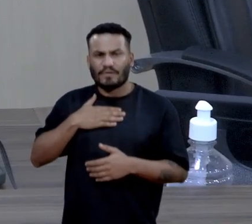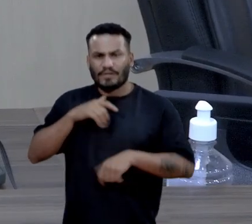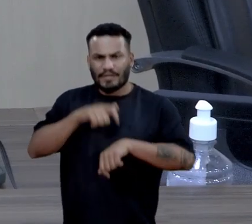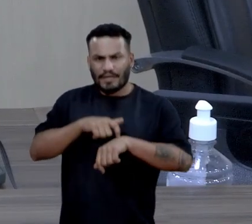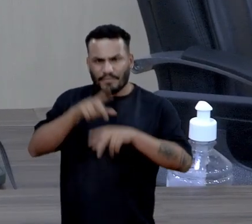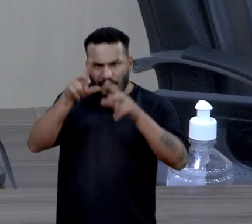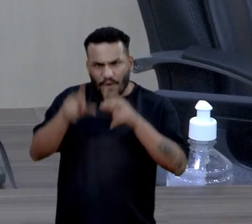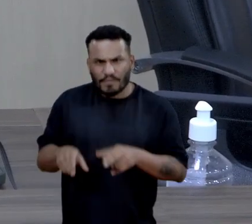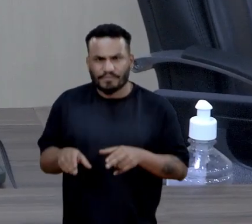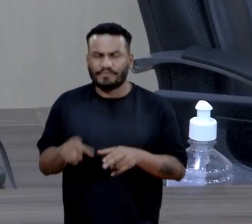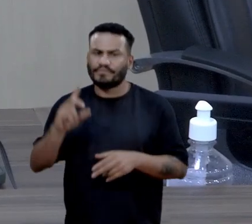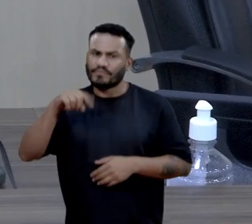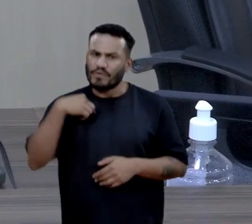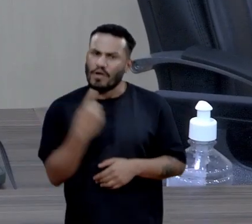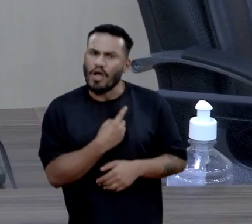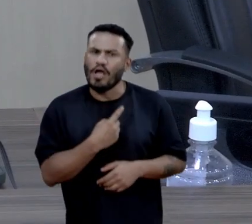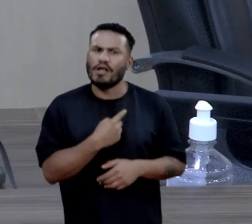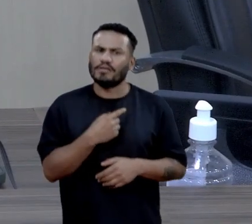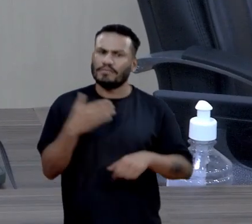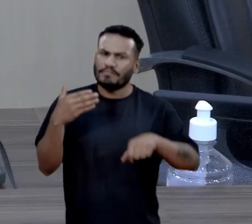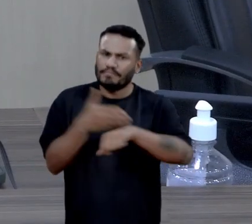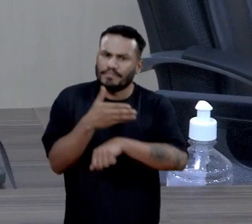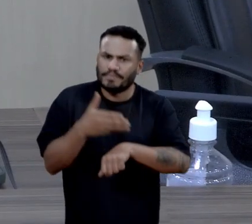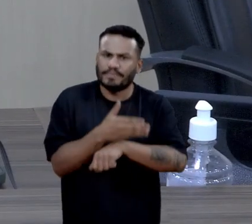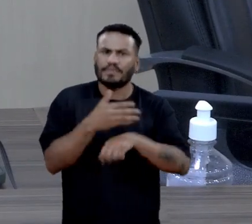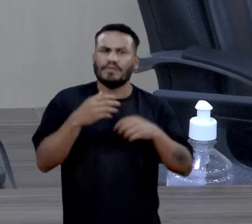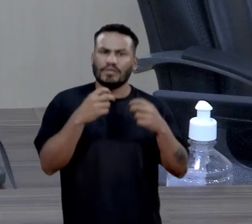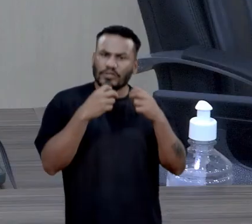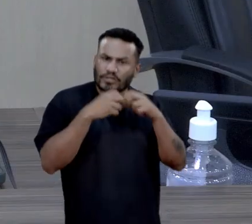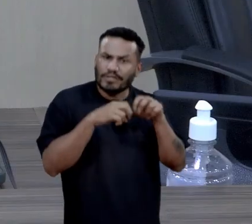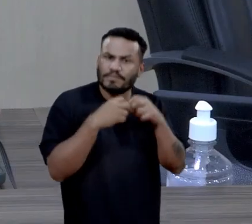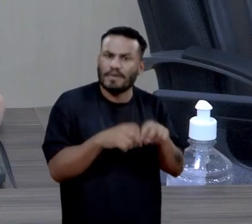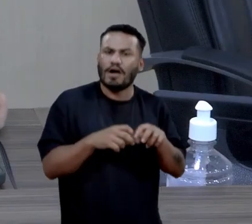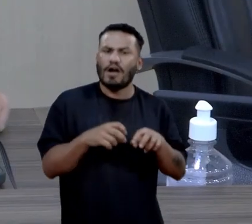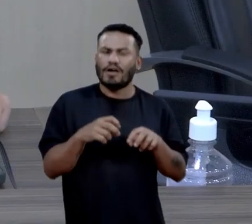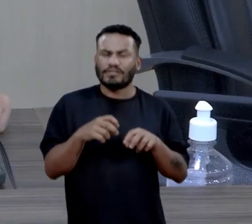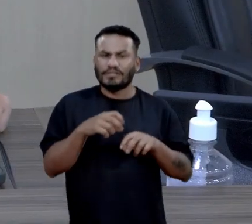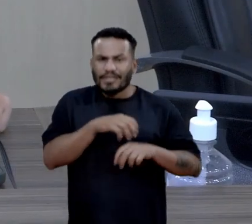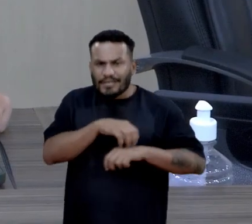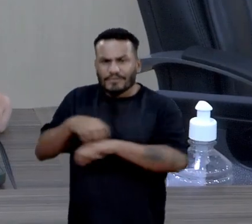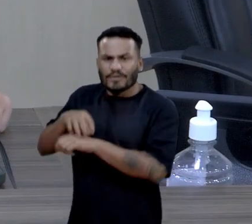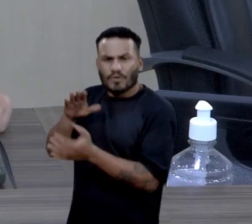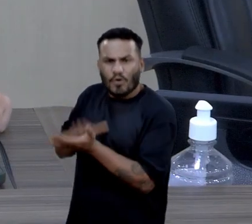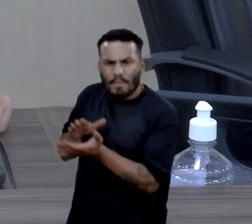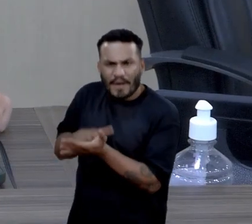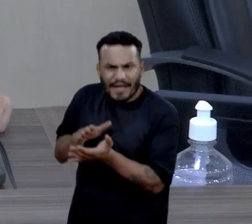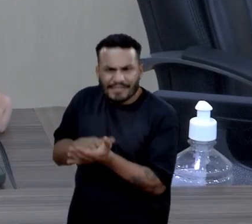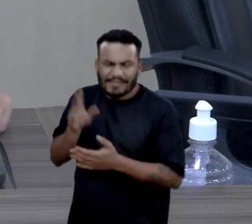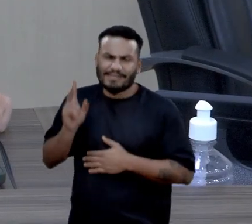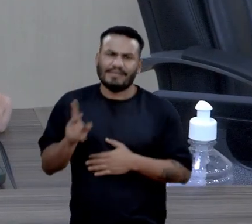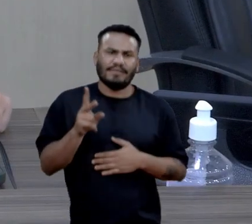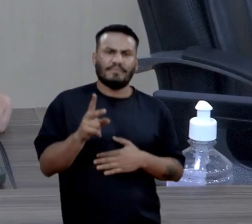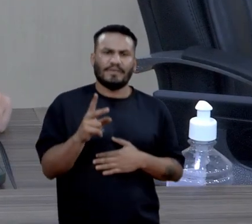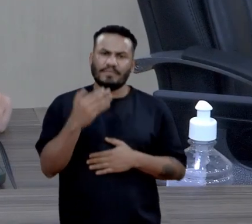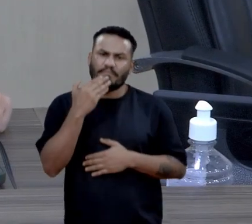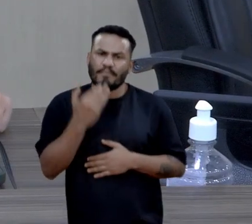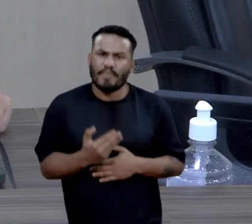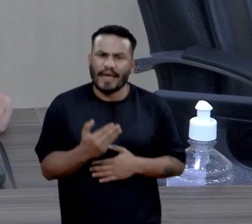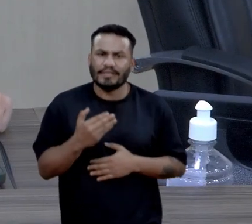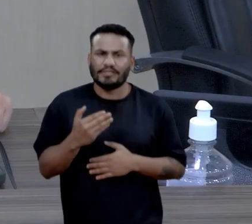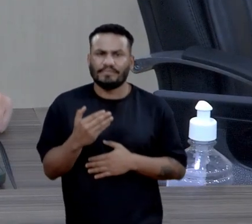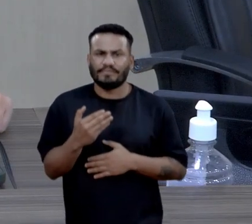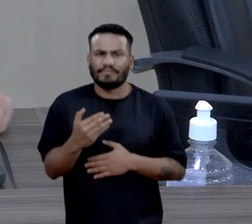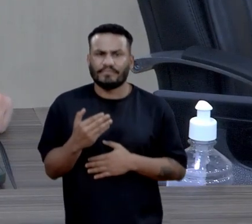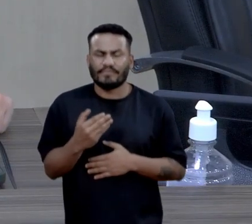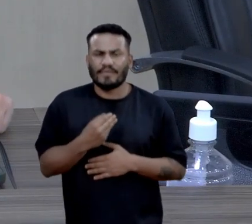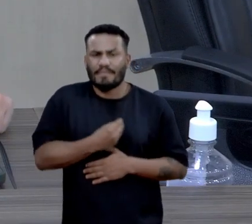mesmo sentido. Nós que somos membros ali da Comissão de Transporte, lidamos com essa cobrança e a gente pede, inclusive, a